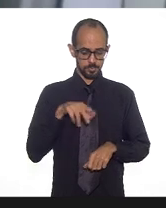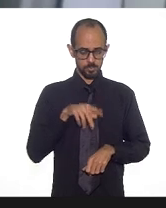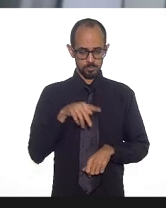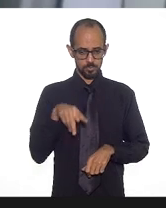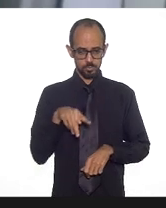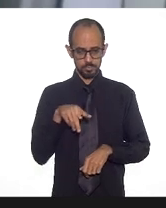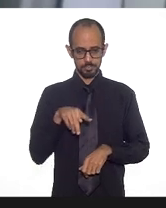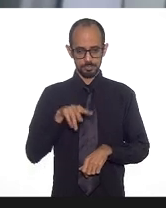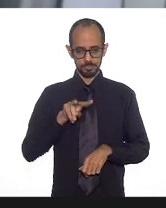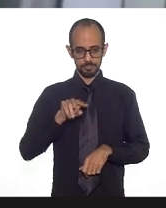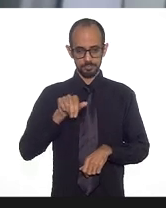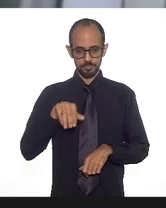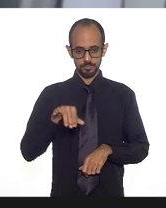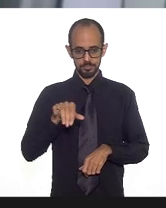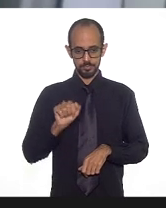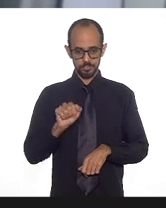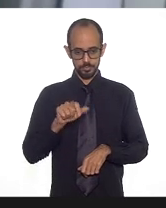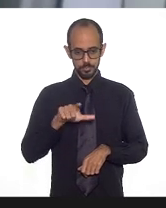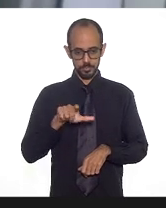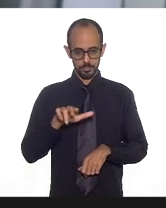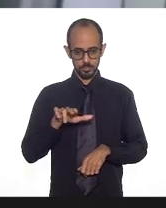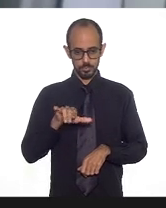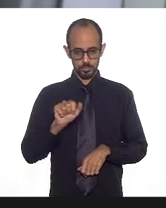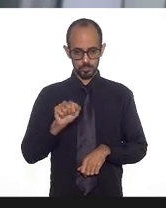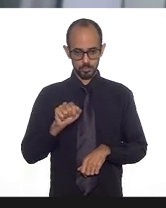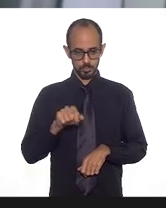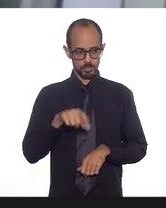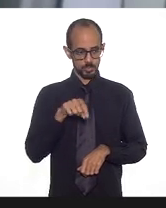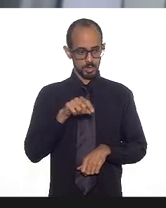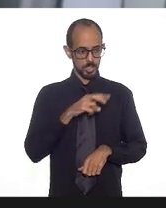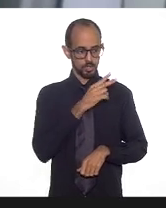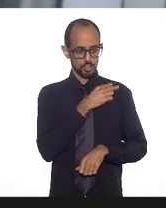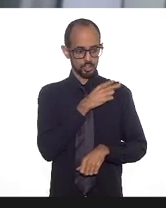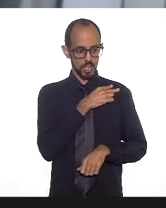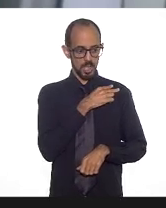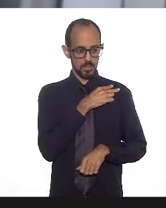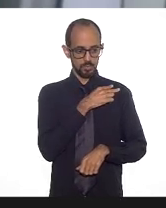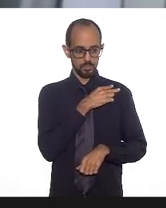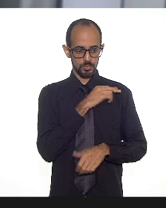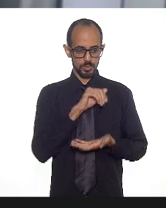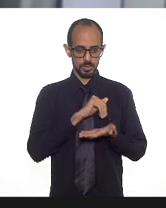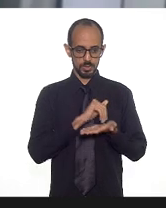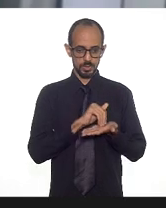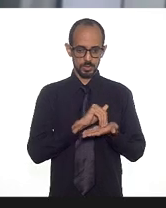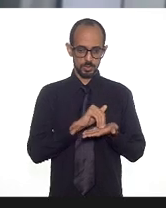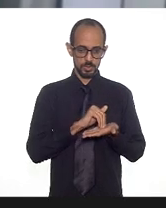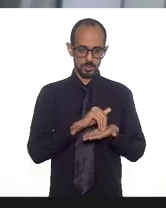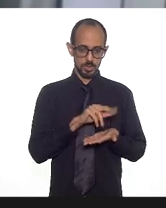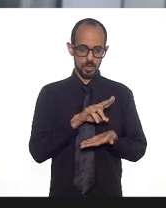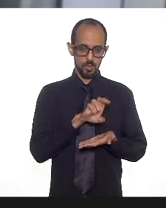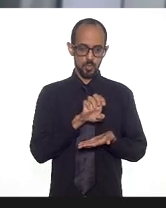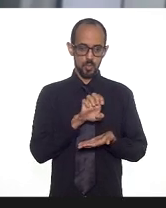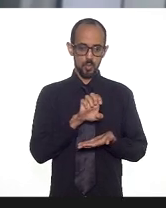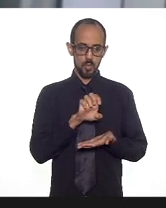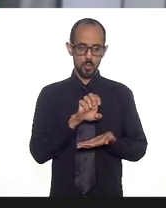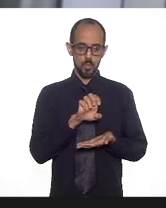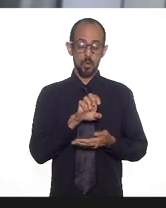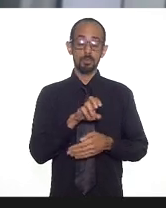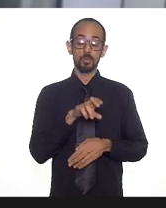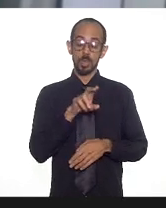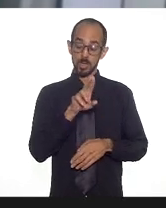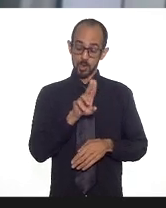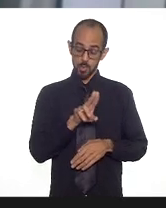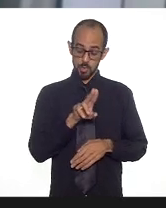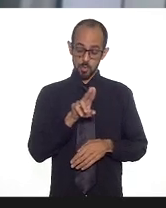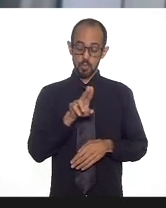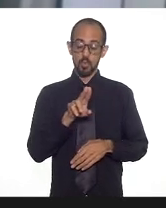professora Vânia Lúcia de Paula, chefe de gabinete da UESO, da reitoria da UESO, para sua manifestação. A professora Vânia Lúcia